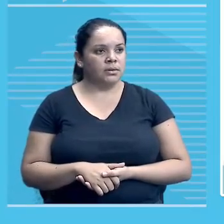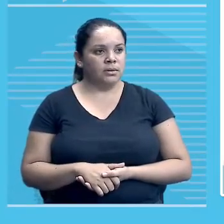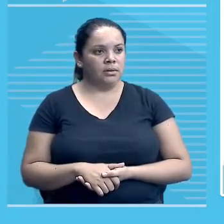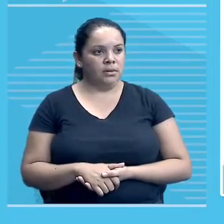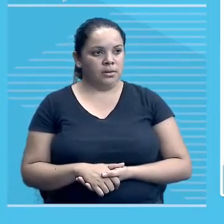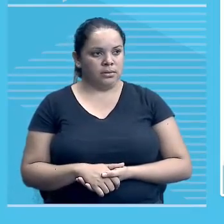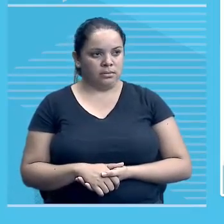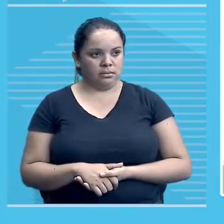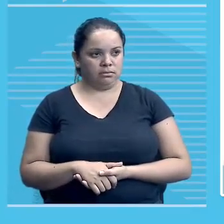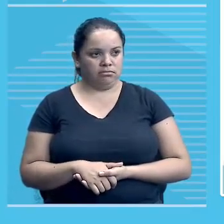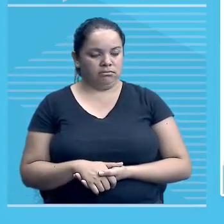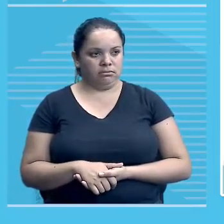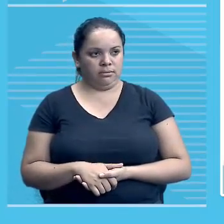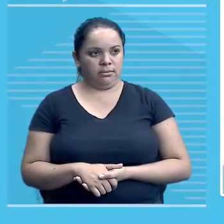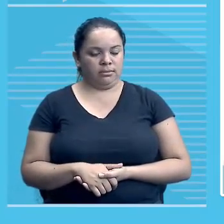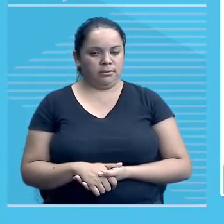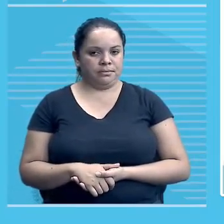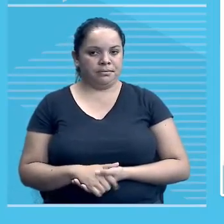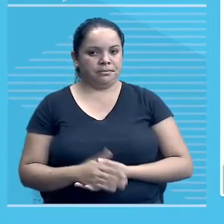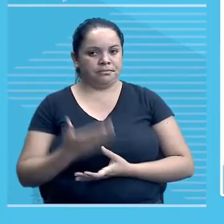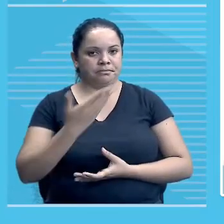Menos 4 ao quadrado.